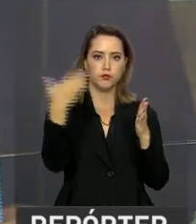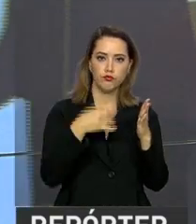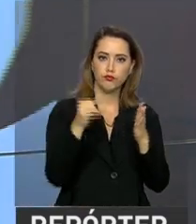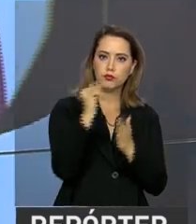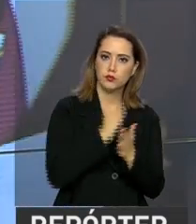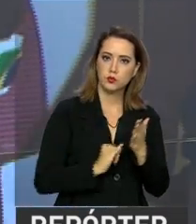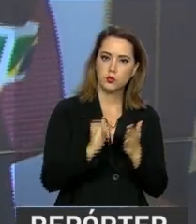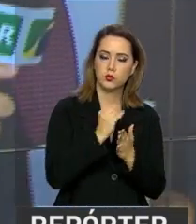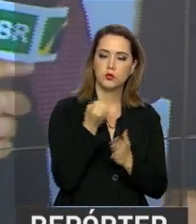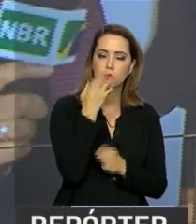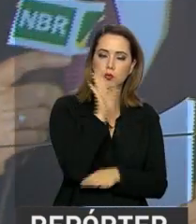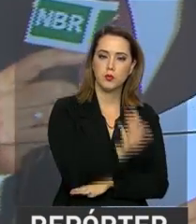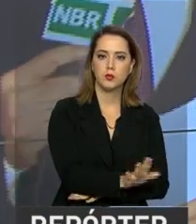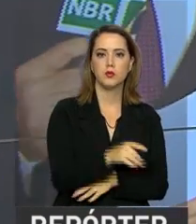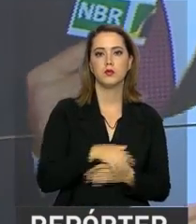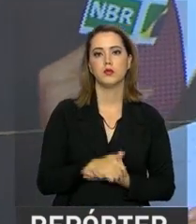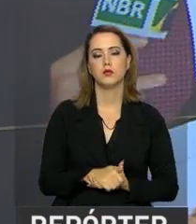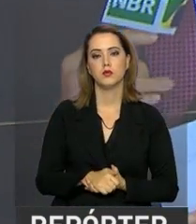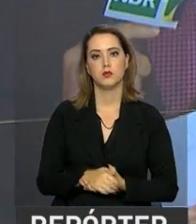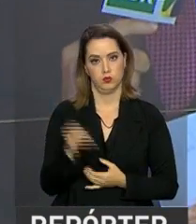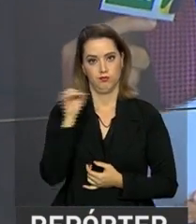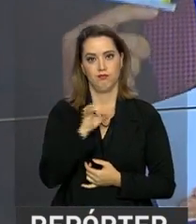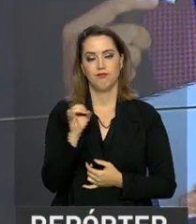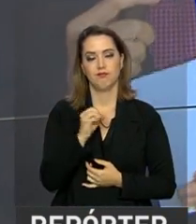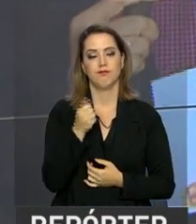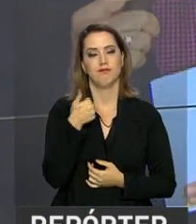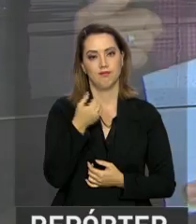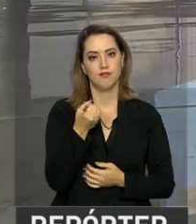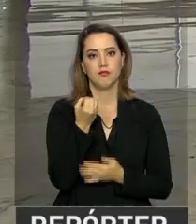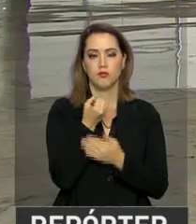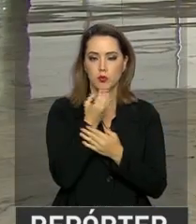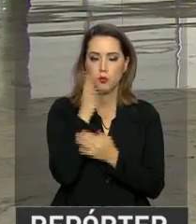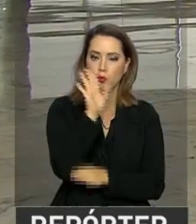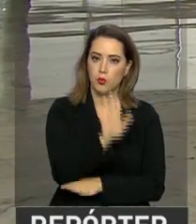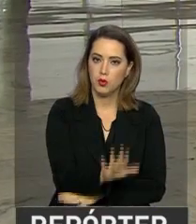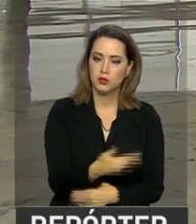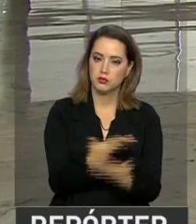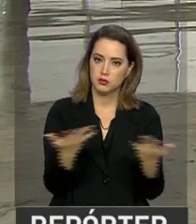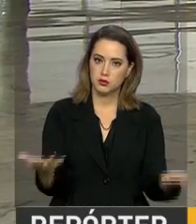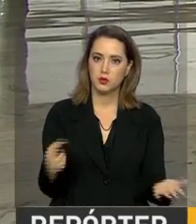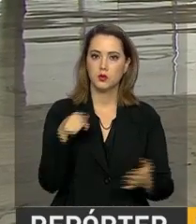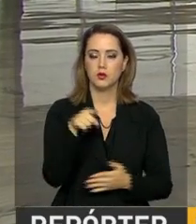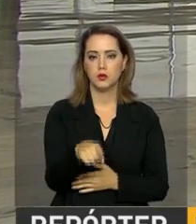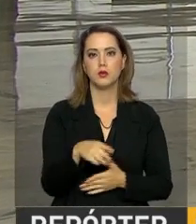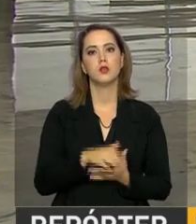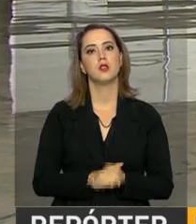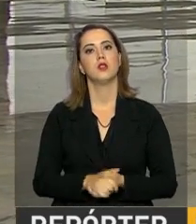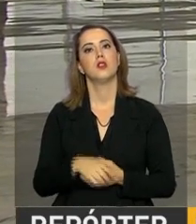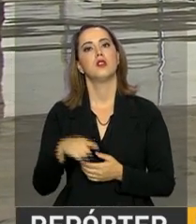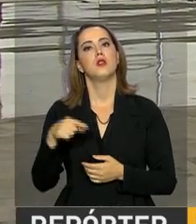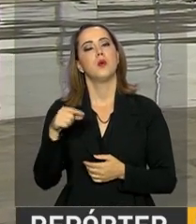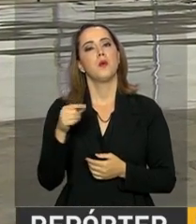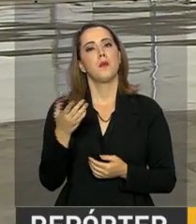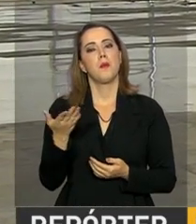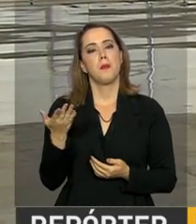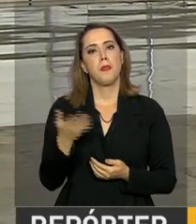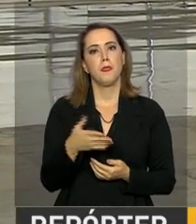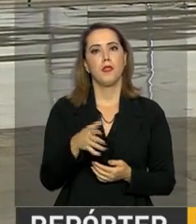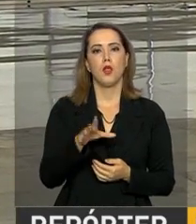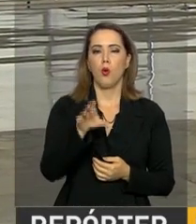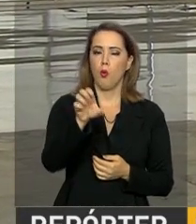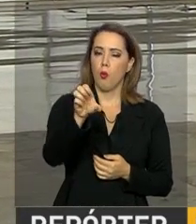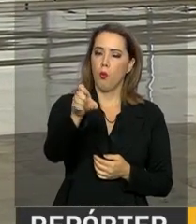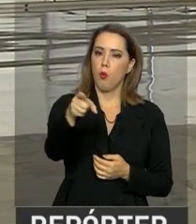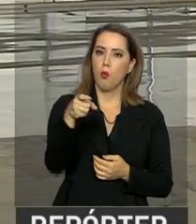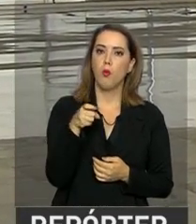Olá, Paulo, boa tarde. Olá, Renata. Boa tarde a todos que nos assistem na TV NBR. O ex-presidente